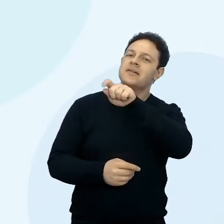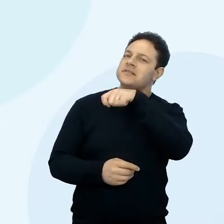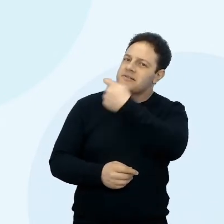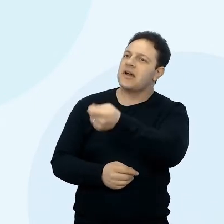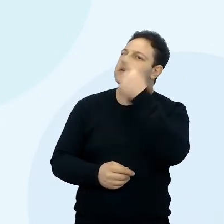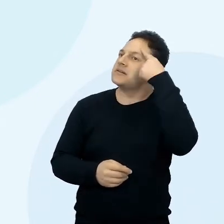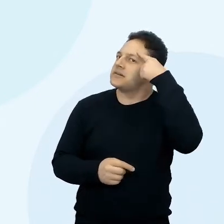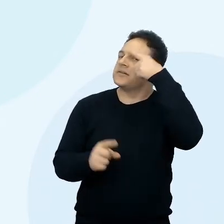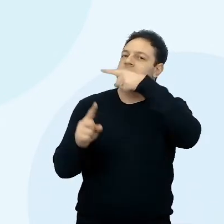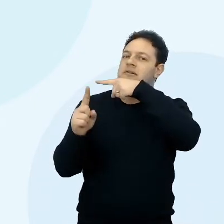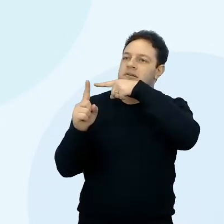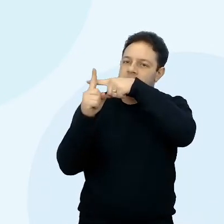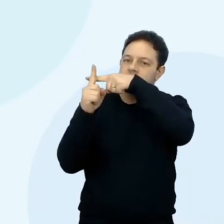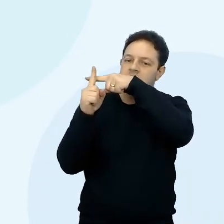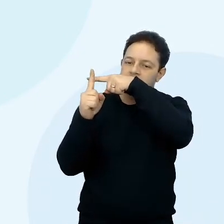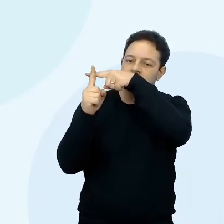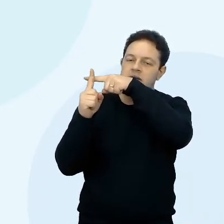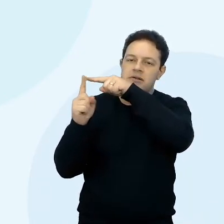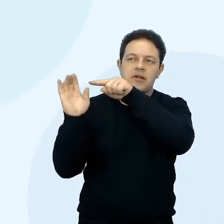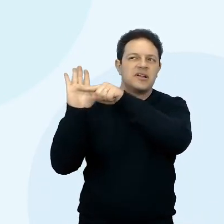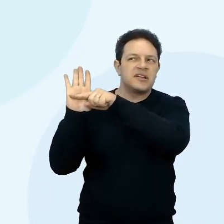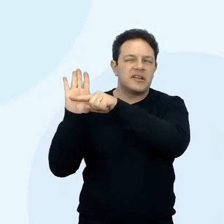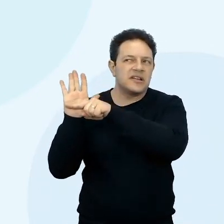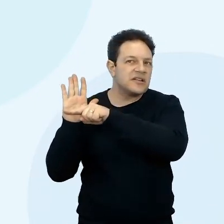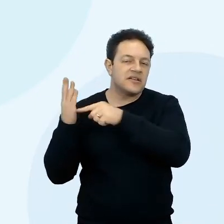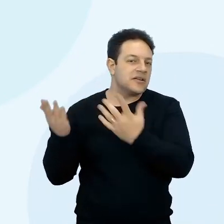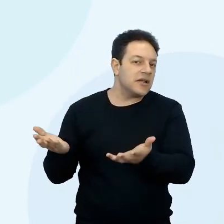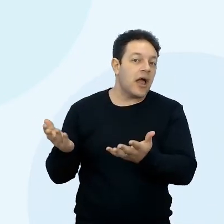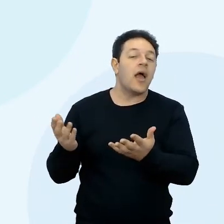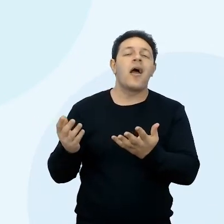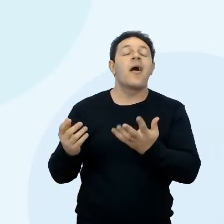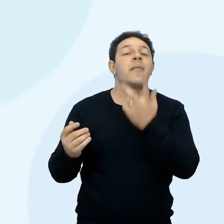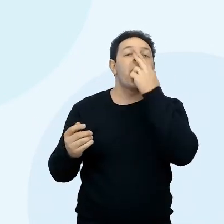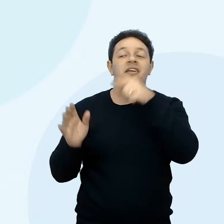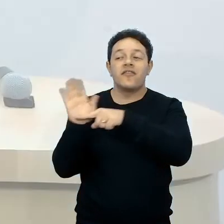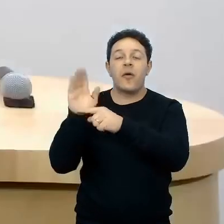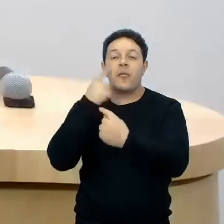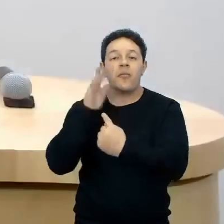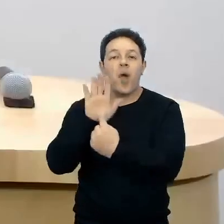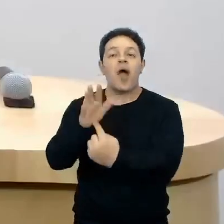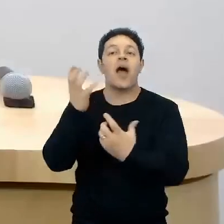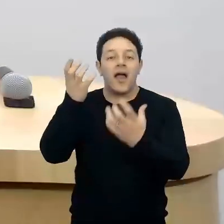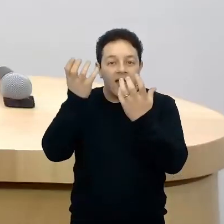que quer que o jovem reencontre o Brasil.